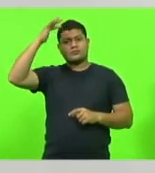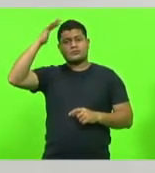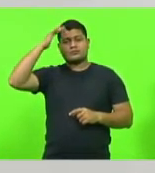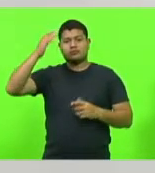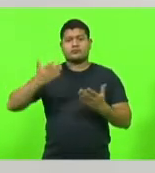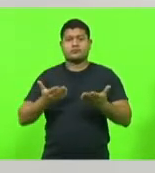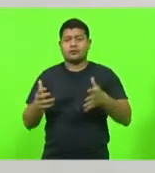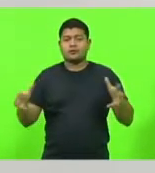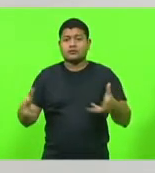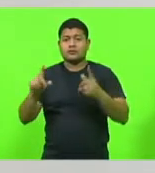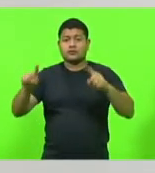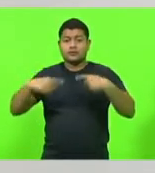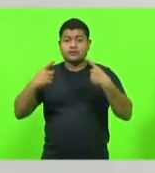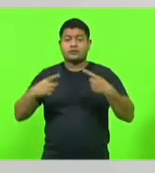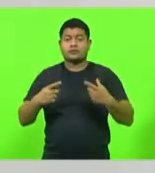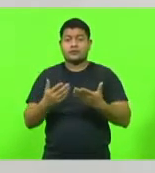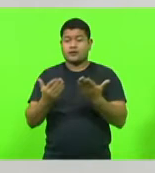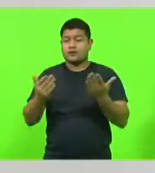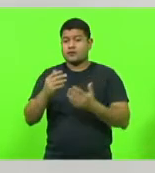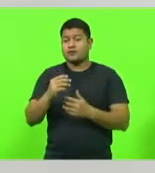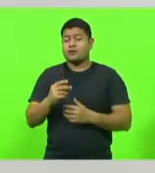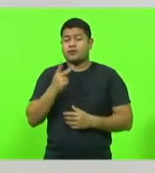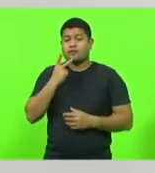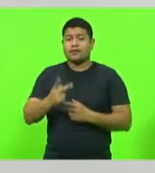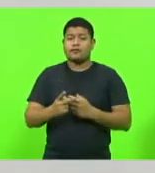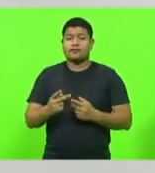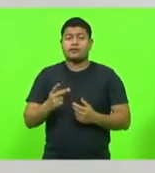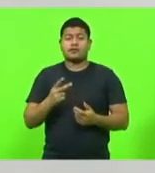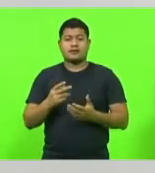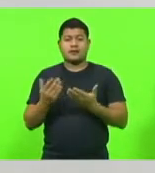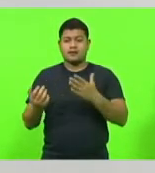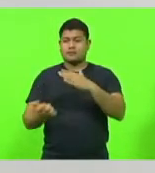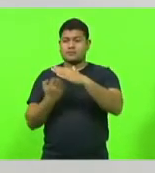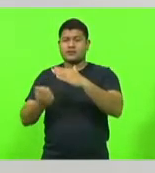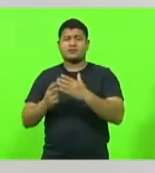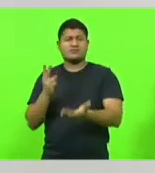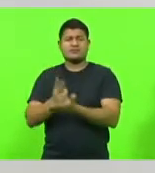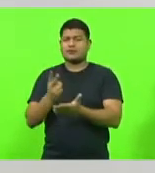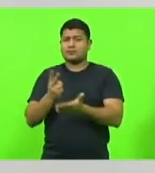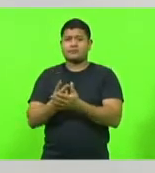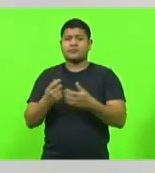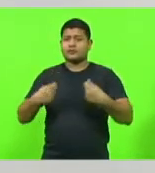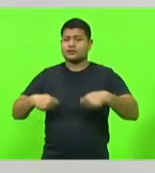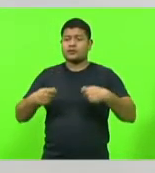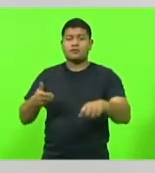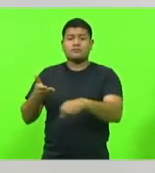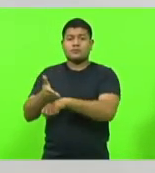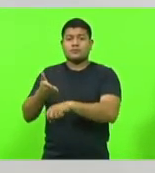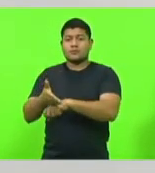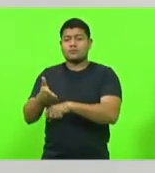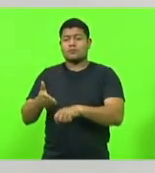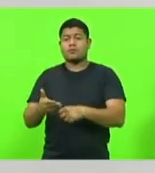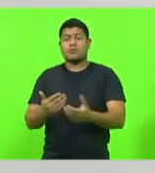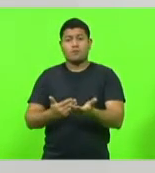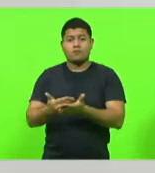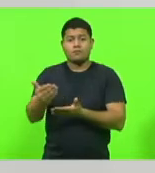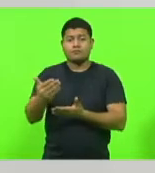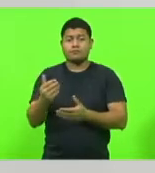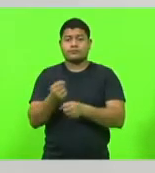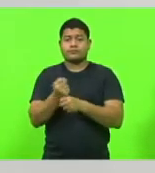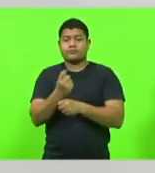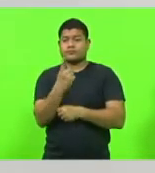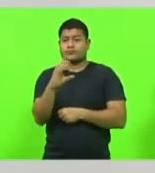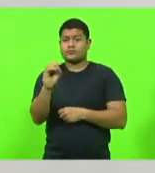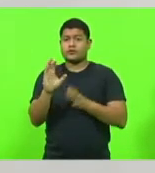ele pregava que a empresa deveria sempre abrir fronteiras. Com apenas 10 anos de fundação, a WEG